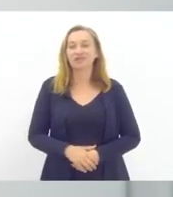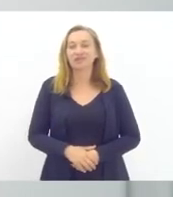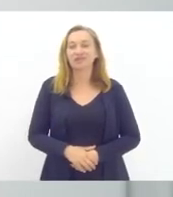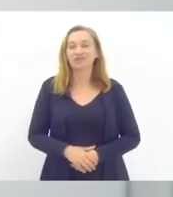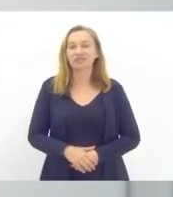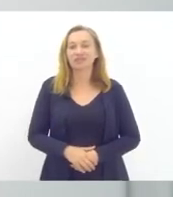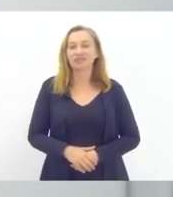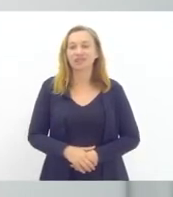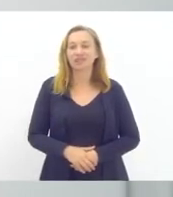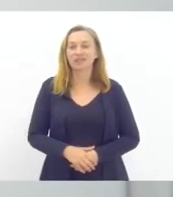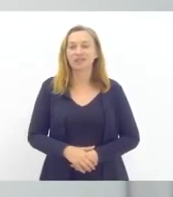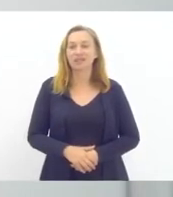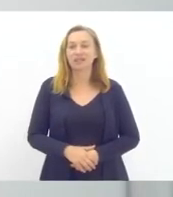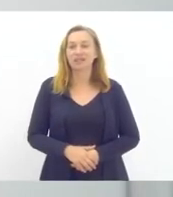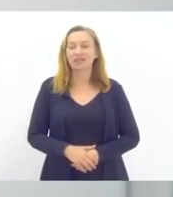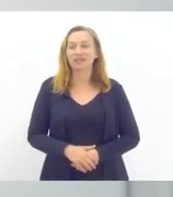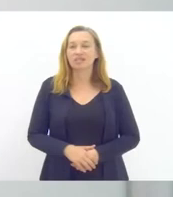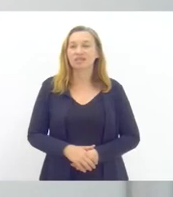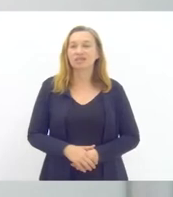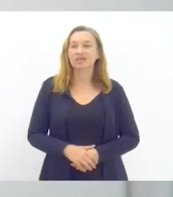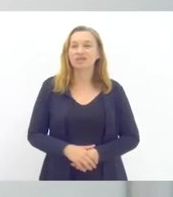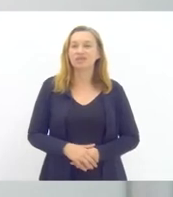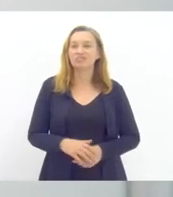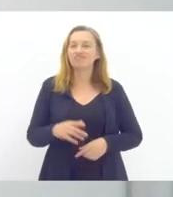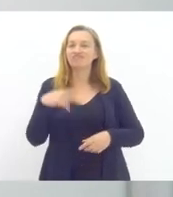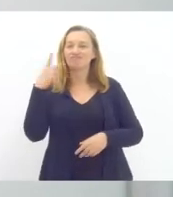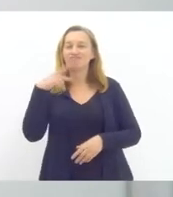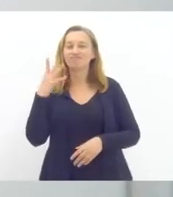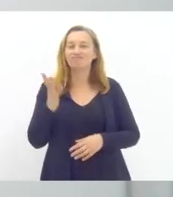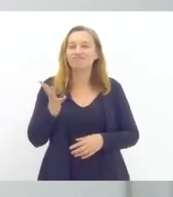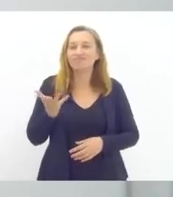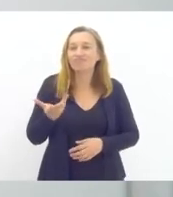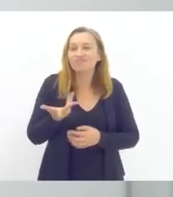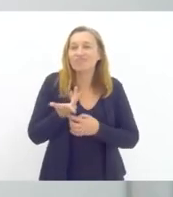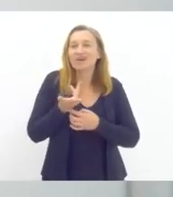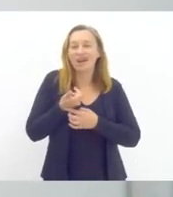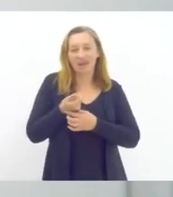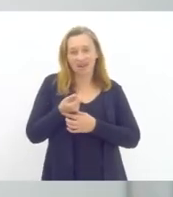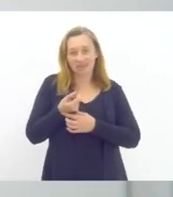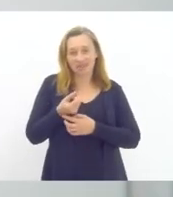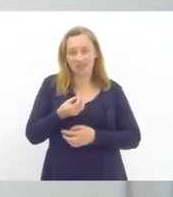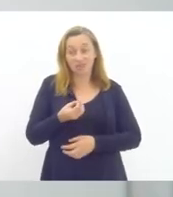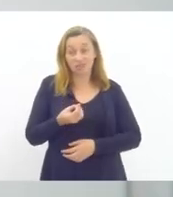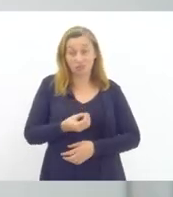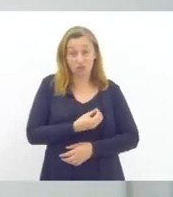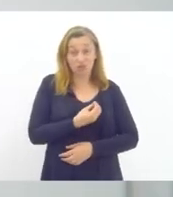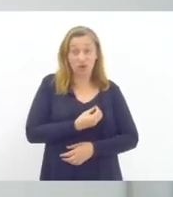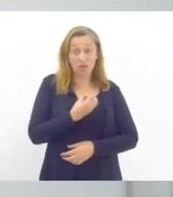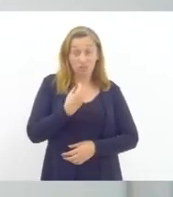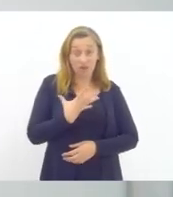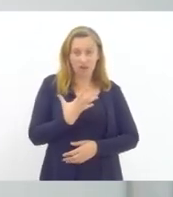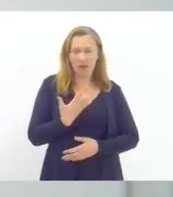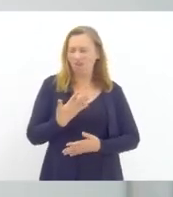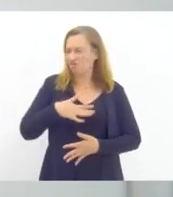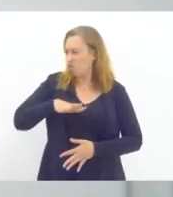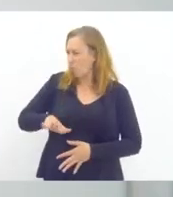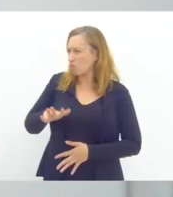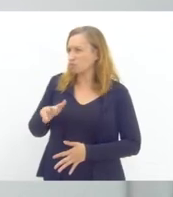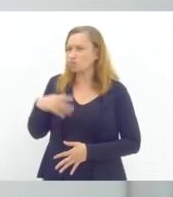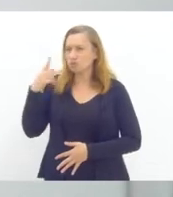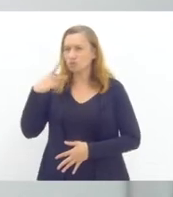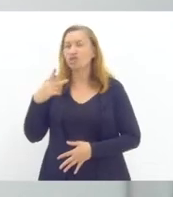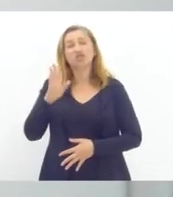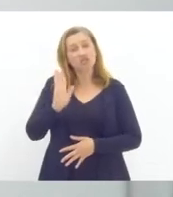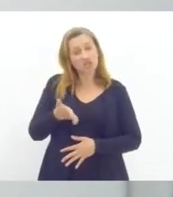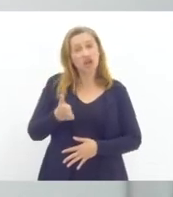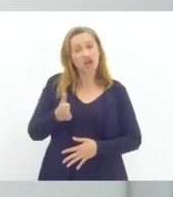a política é a arte do Bem Viver não tem jeito não tem jeito Ah eu não gosto de política já é uma